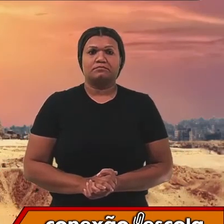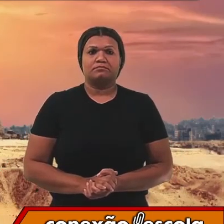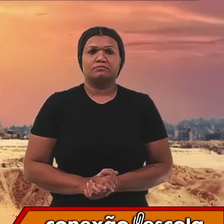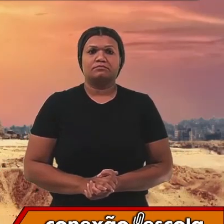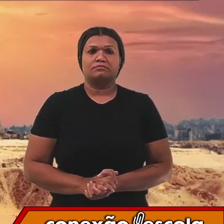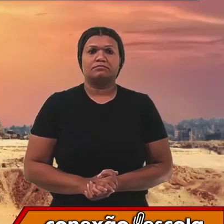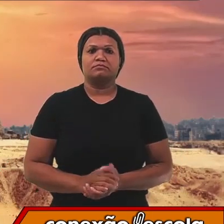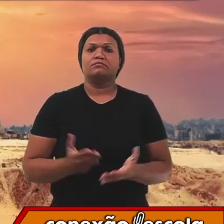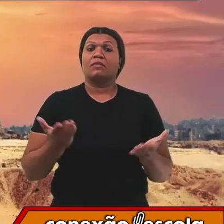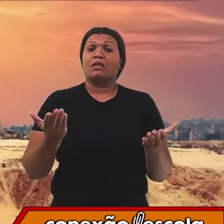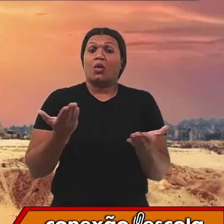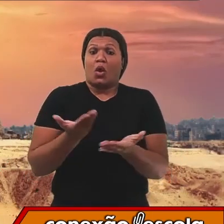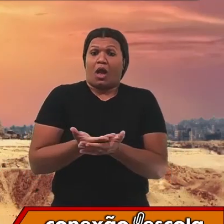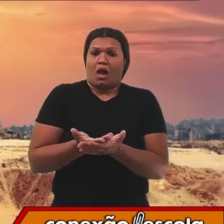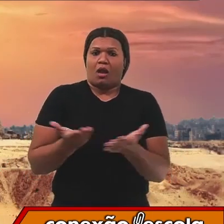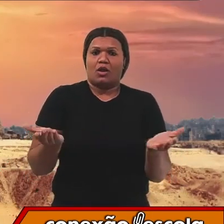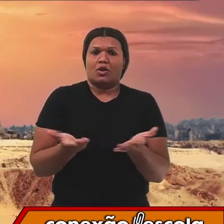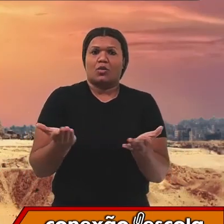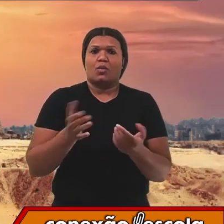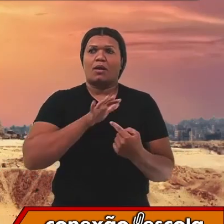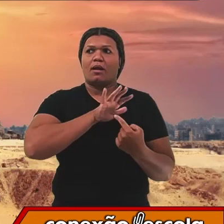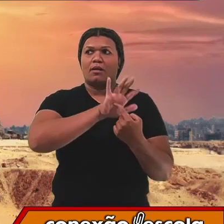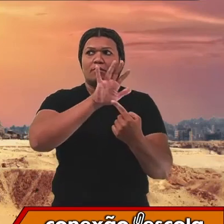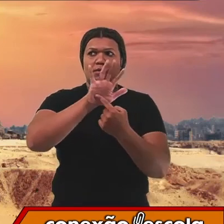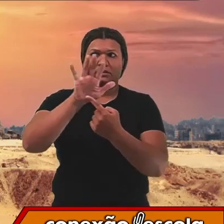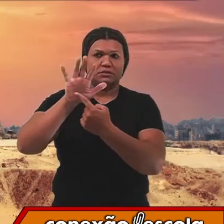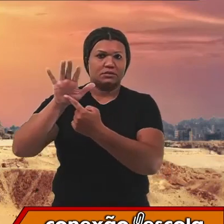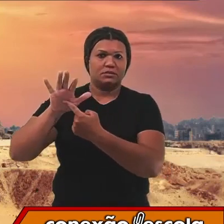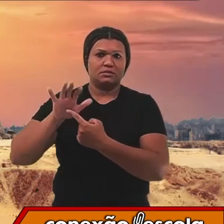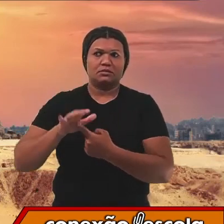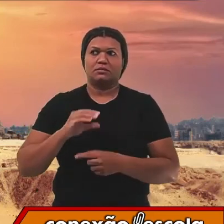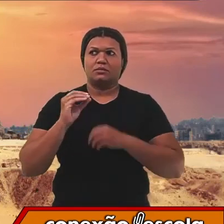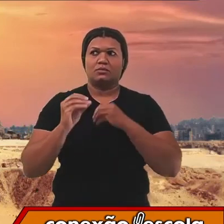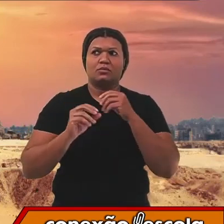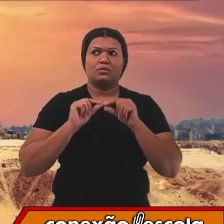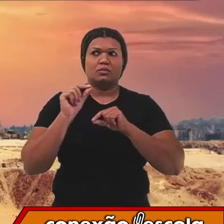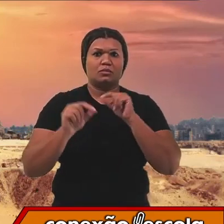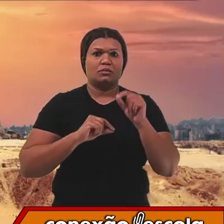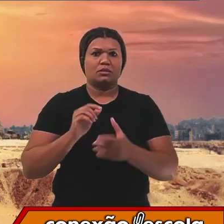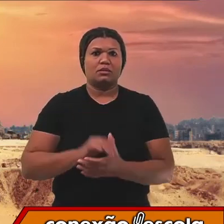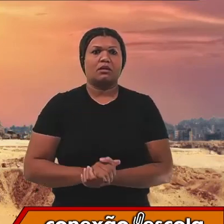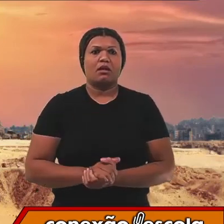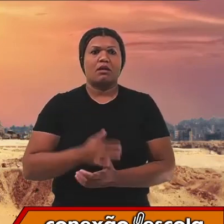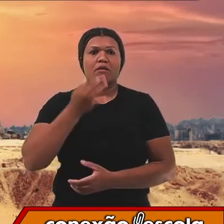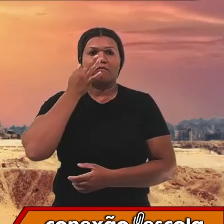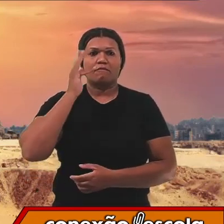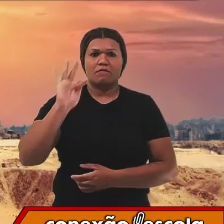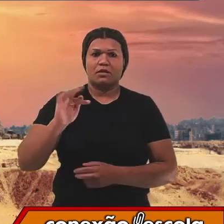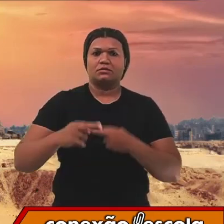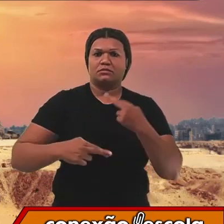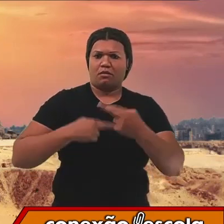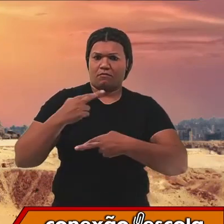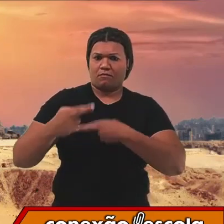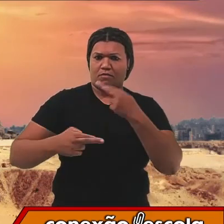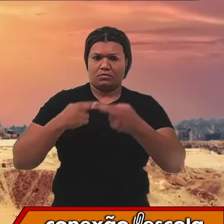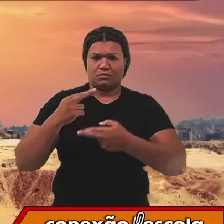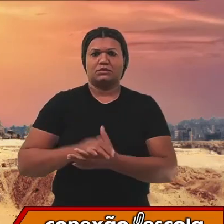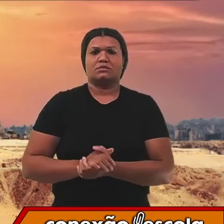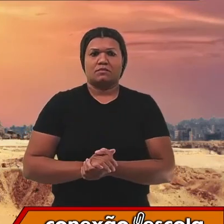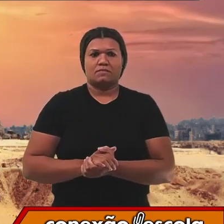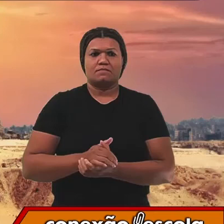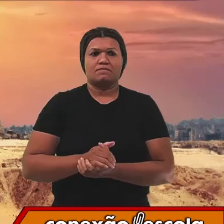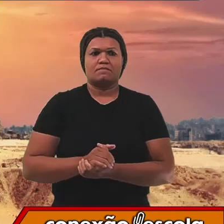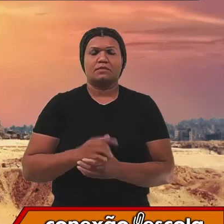Na aula de hoje foi apresentado a situação da França pré-revolucionária com características